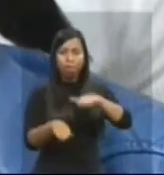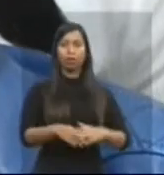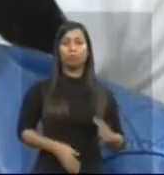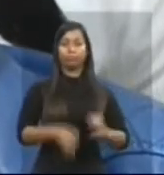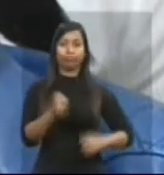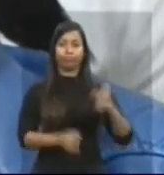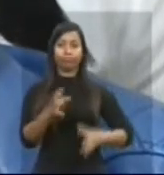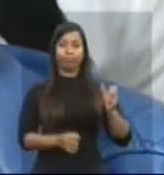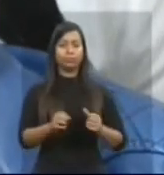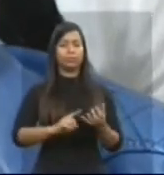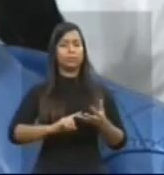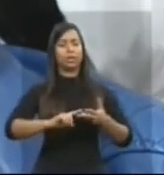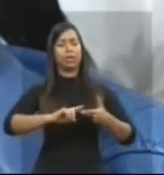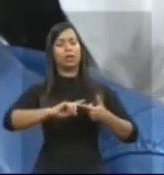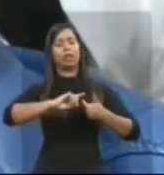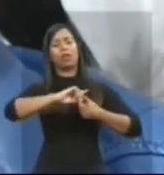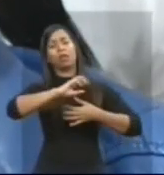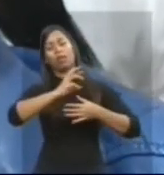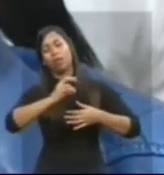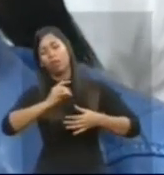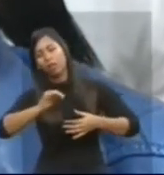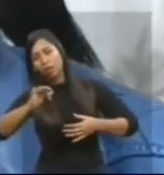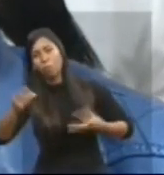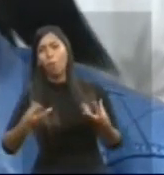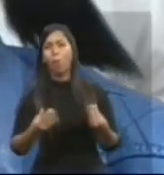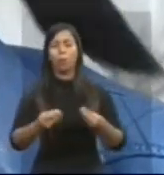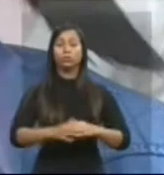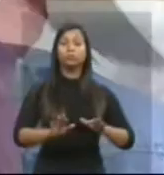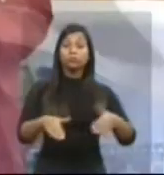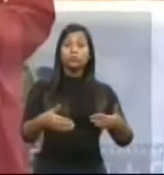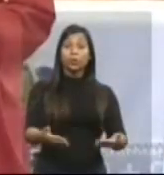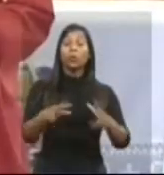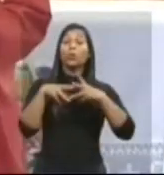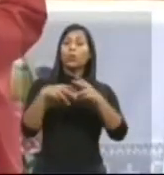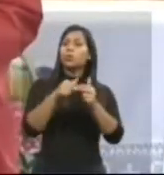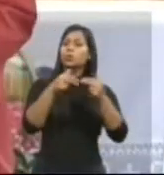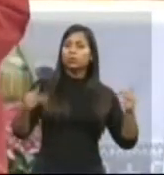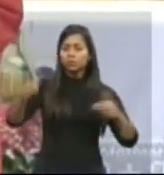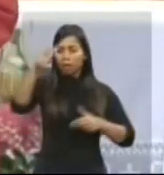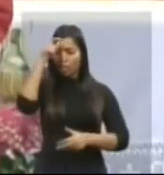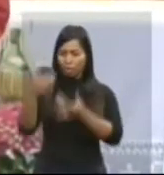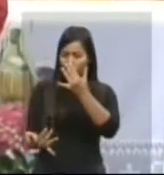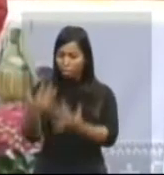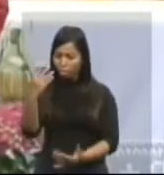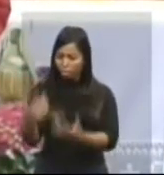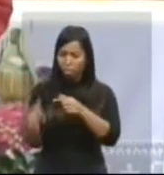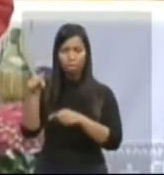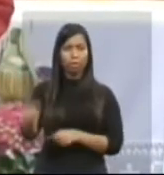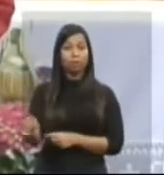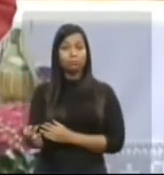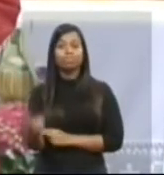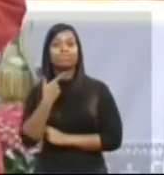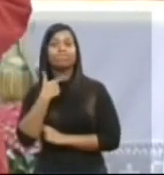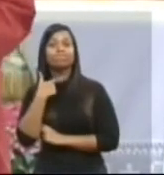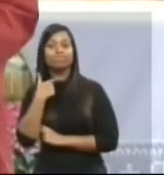guerras e tantas outras coisas. Tudo isto é o poder do inferno que está